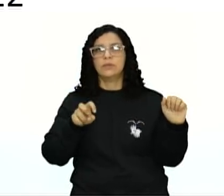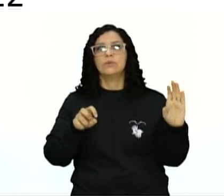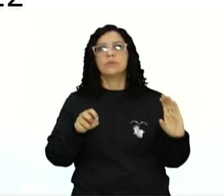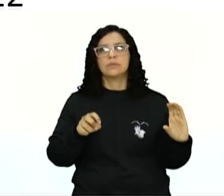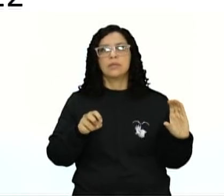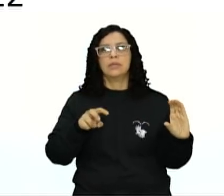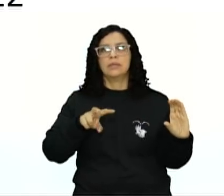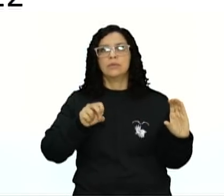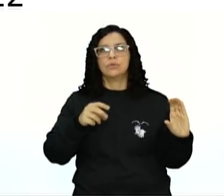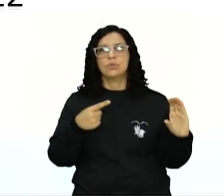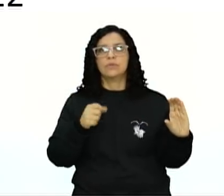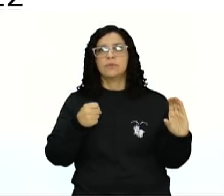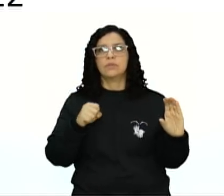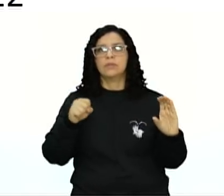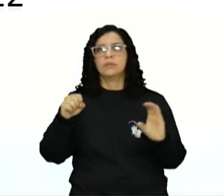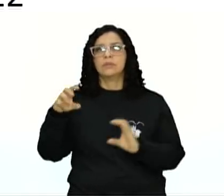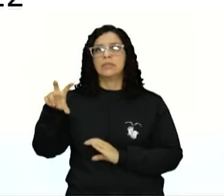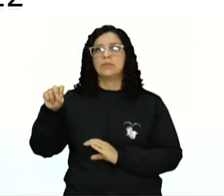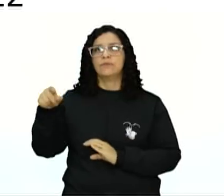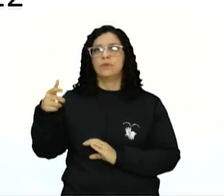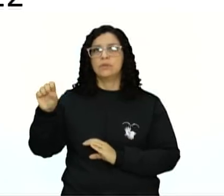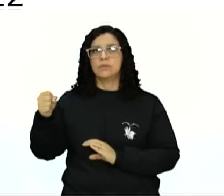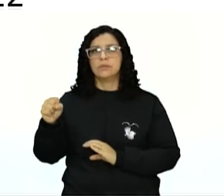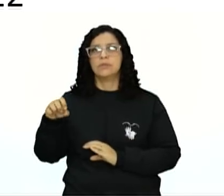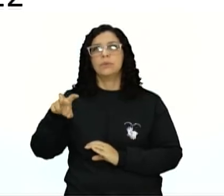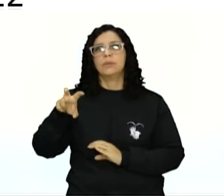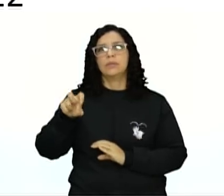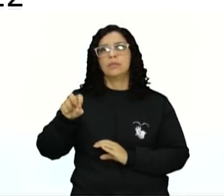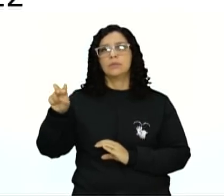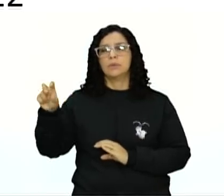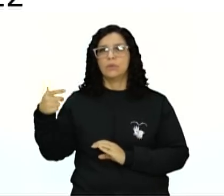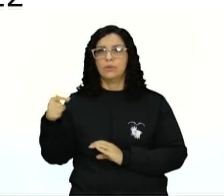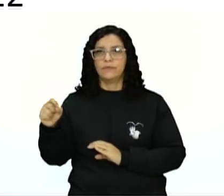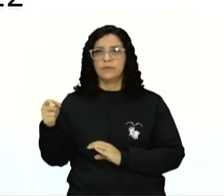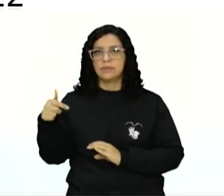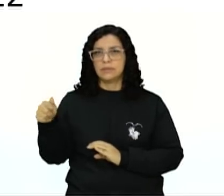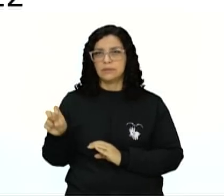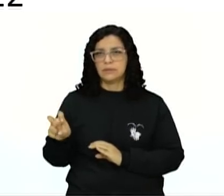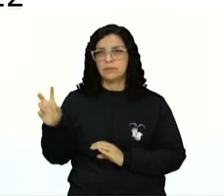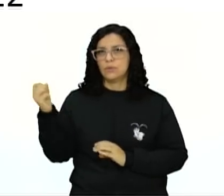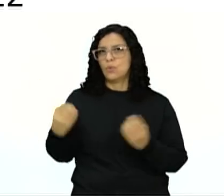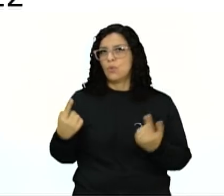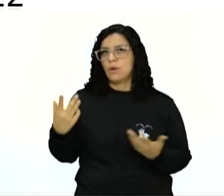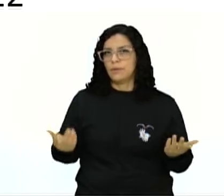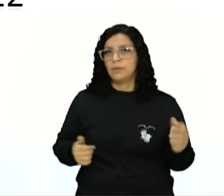497,25, 502,87, 500,85,